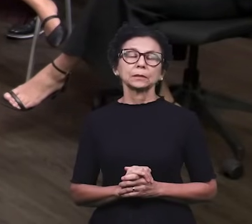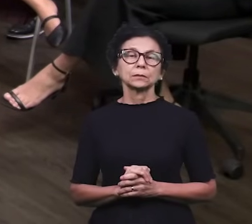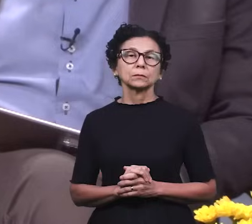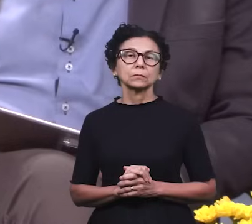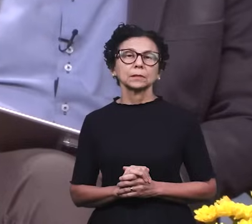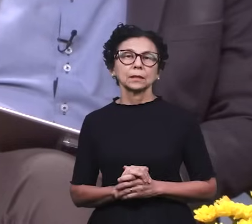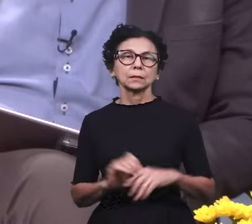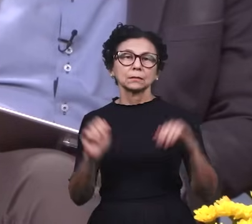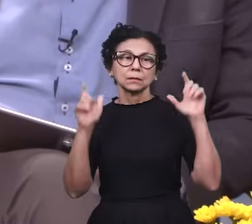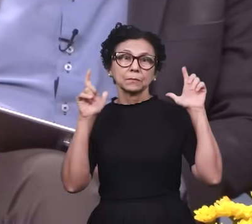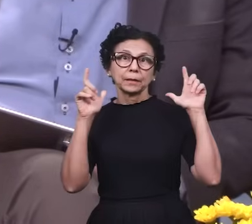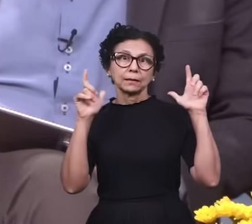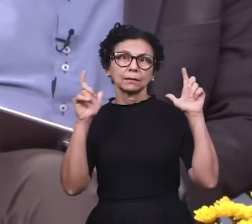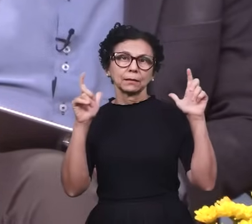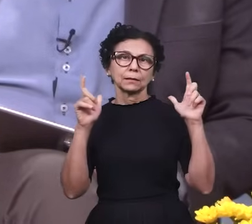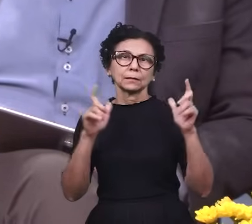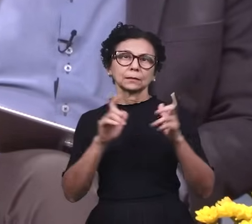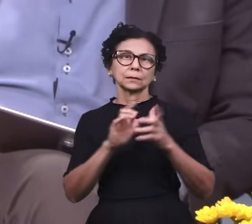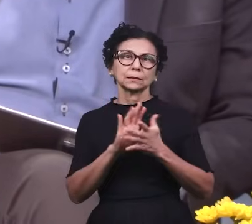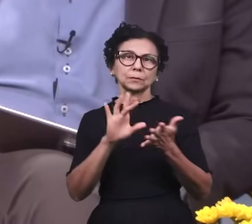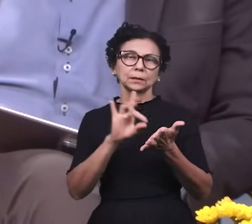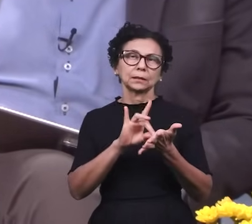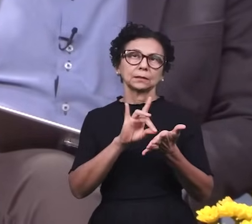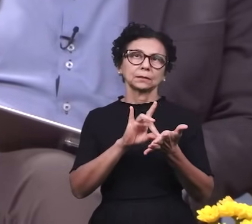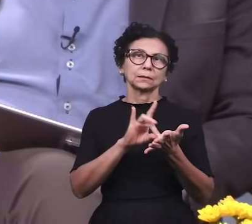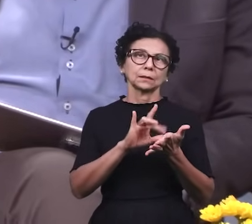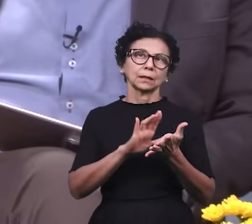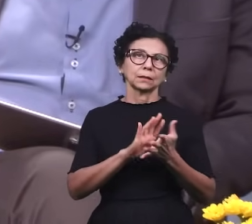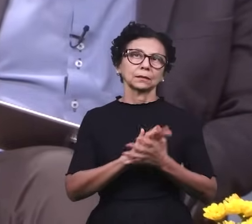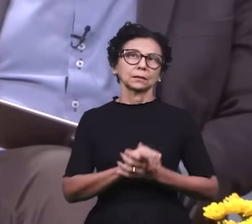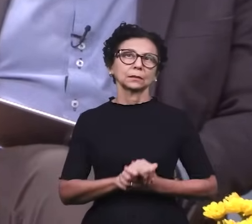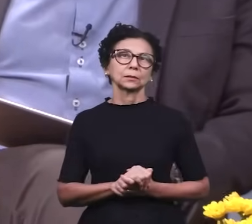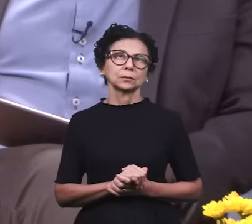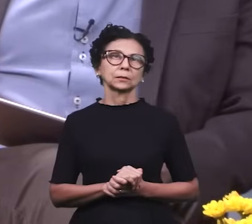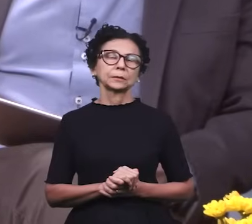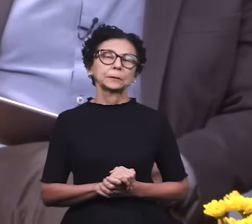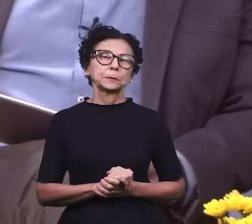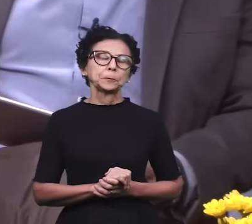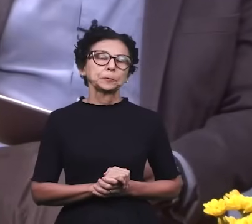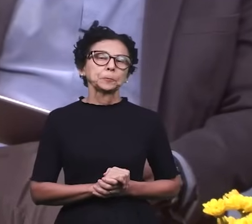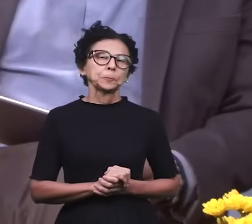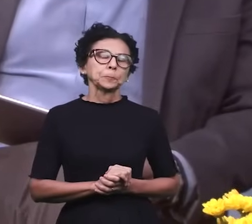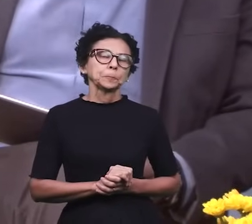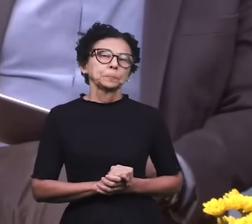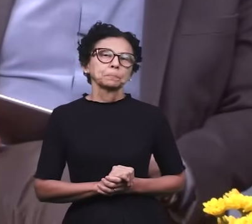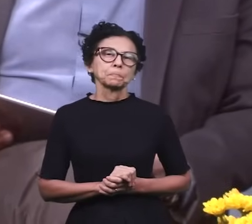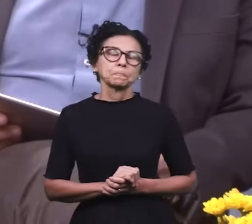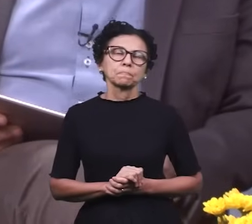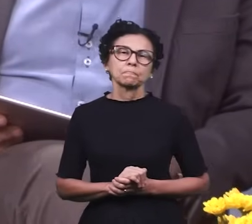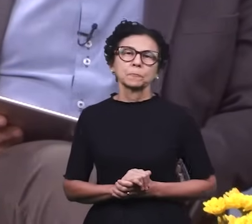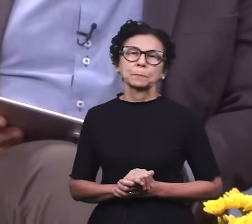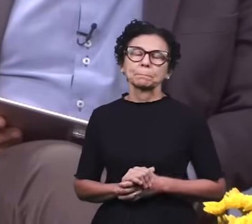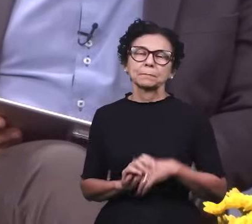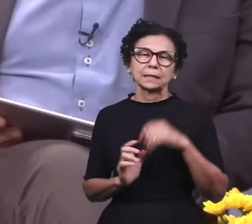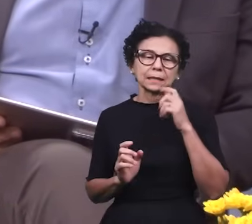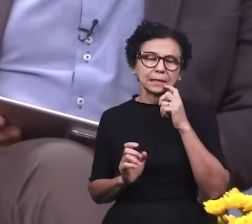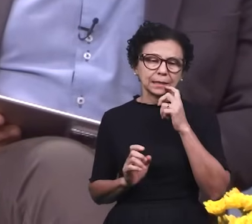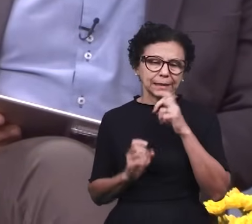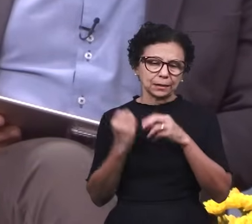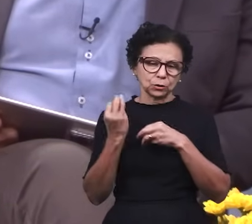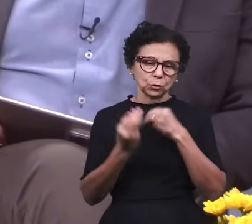uma nova mentalidade, só para fugir do mindset, né? Aquela coisa uma nova mentalidade para os